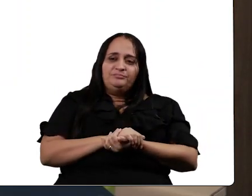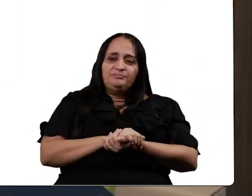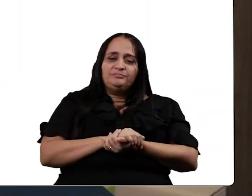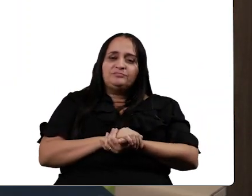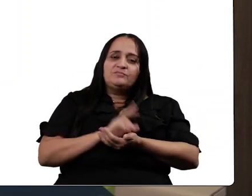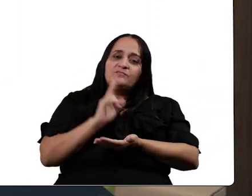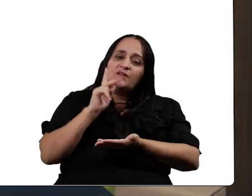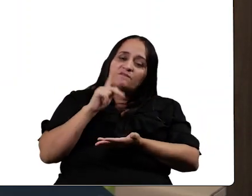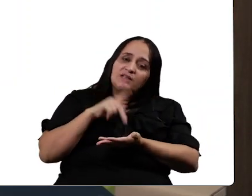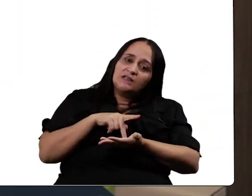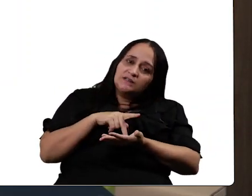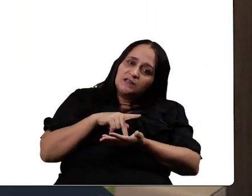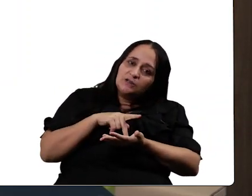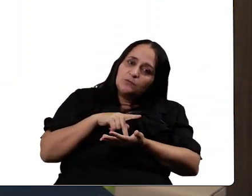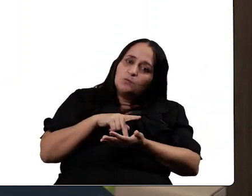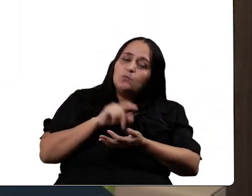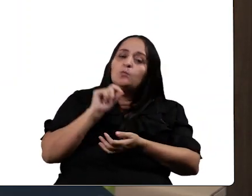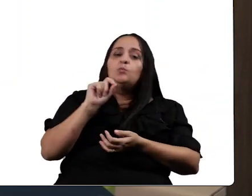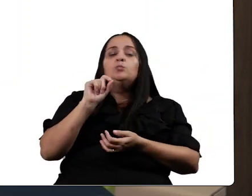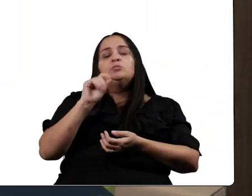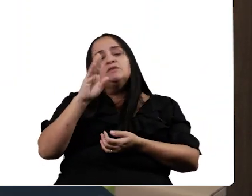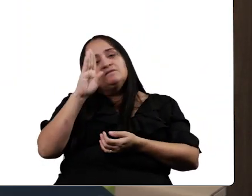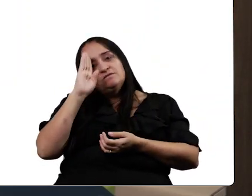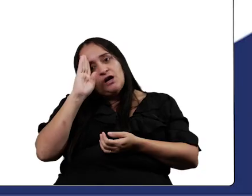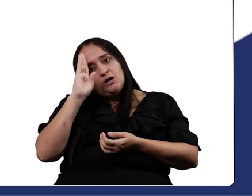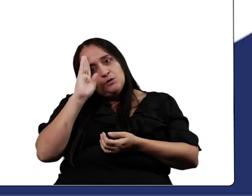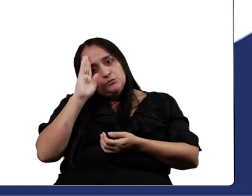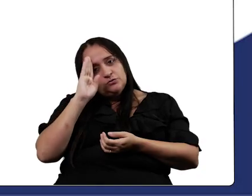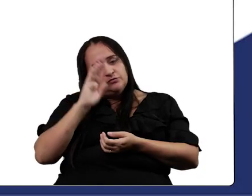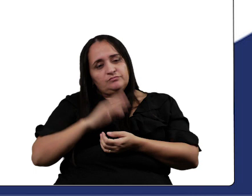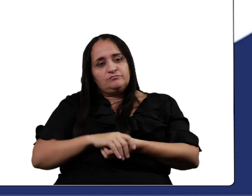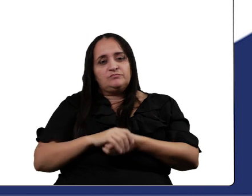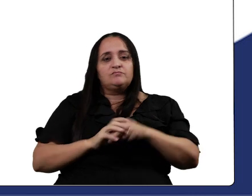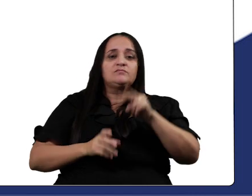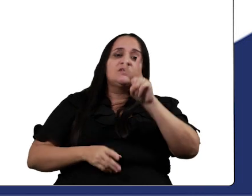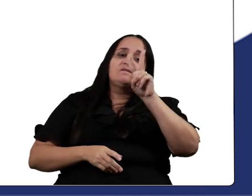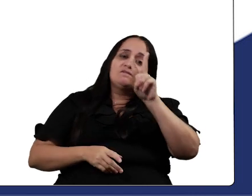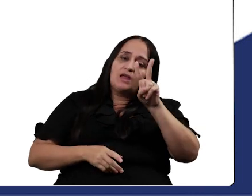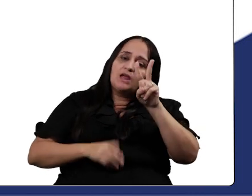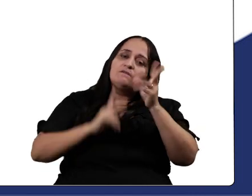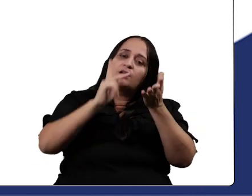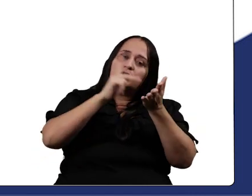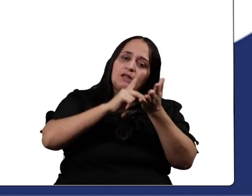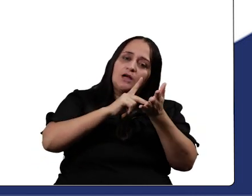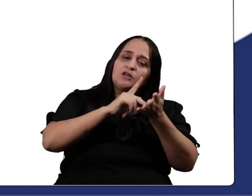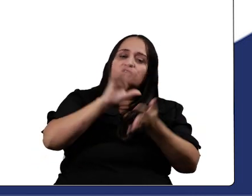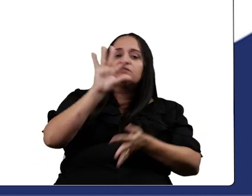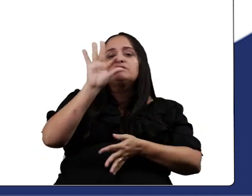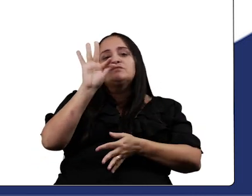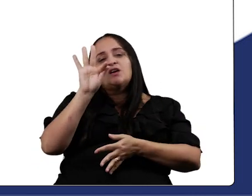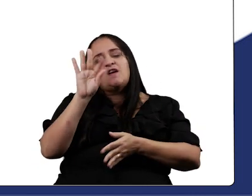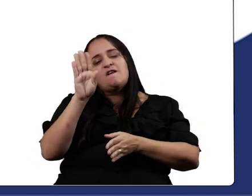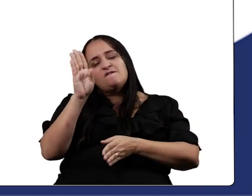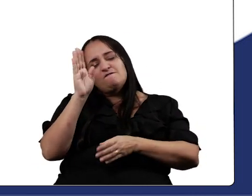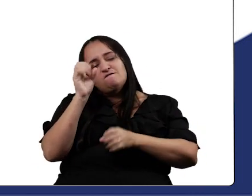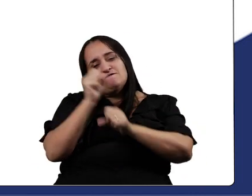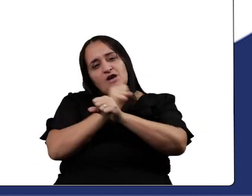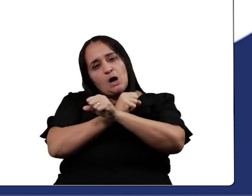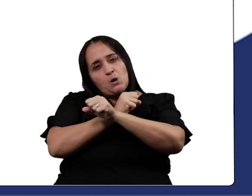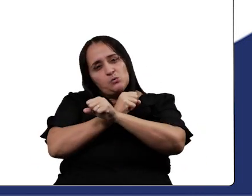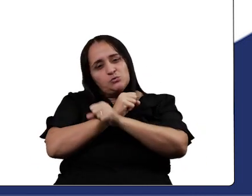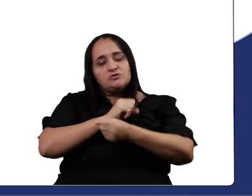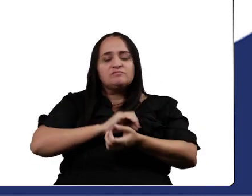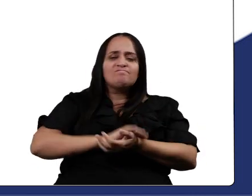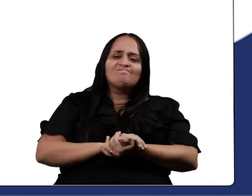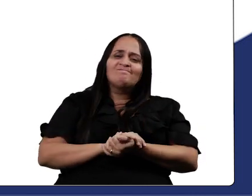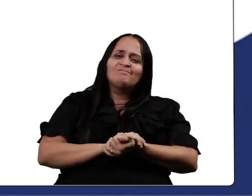é verdadeiro e o que é falso, né? Primeira, o texto é